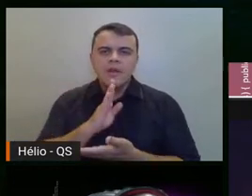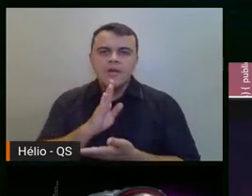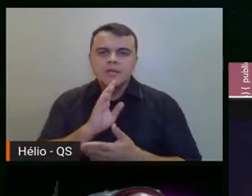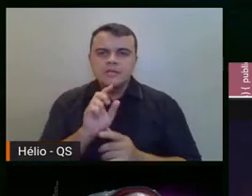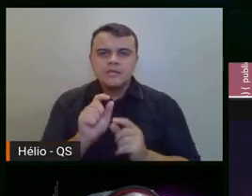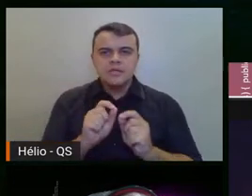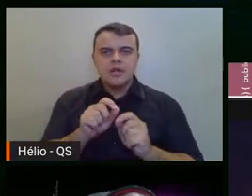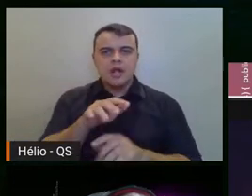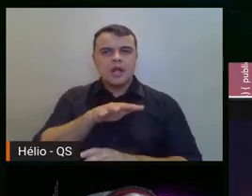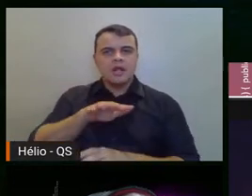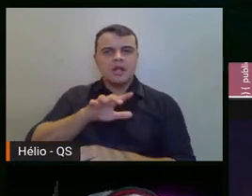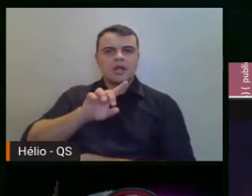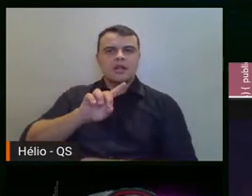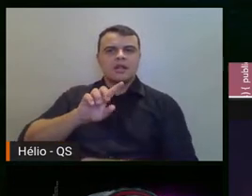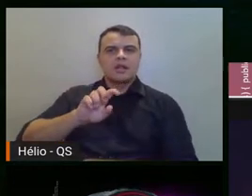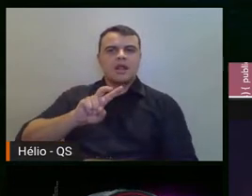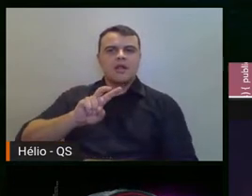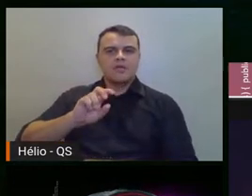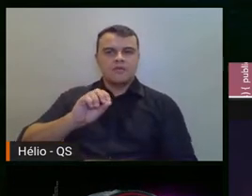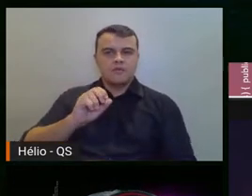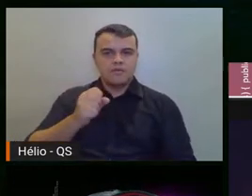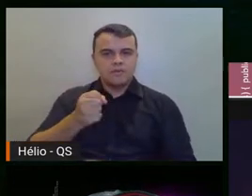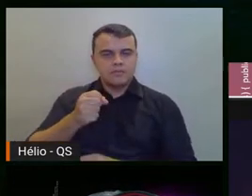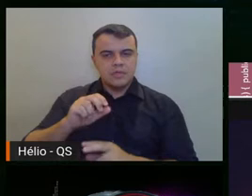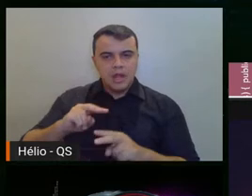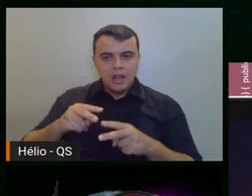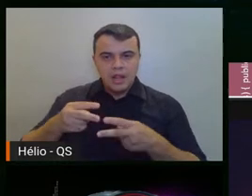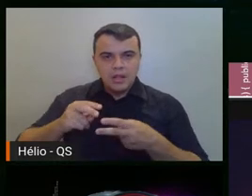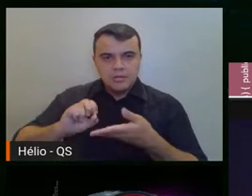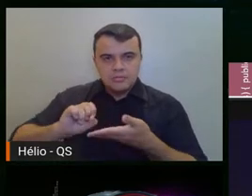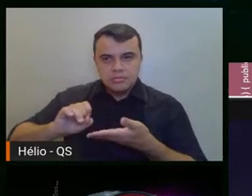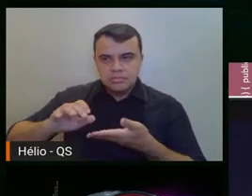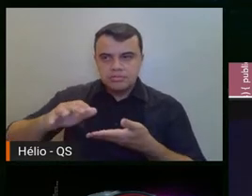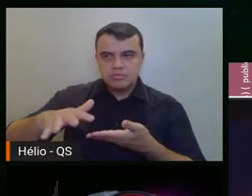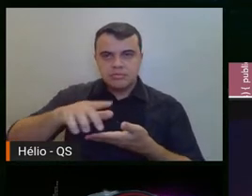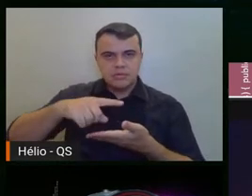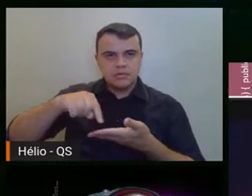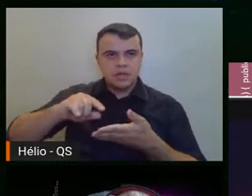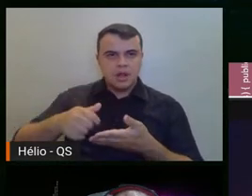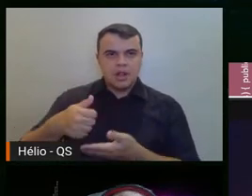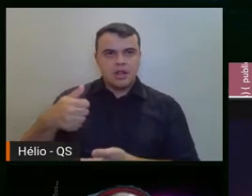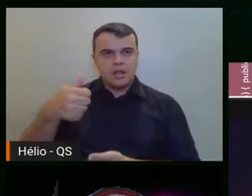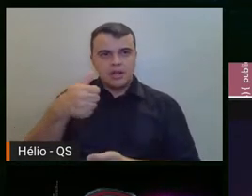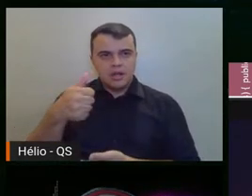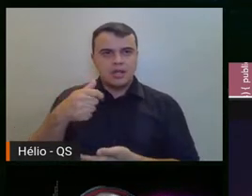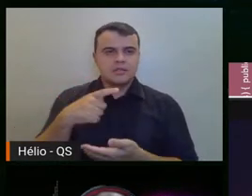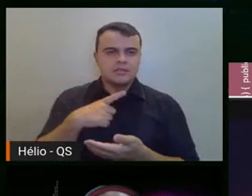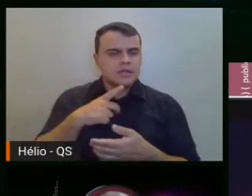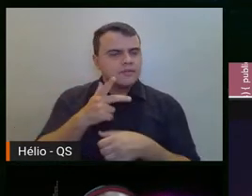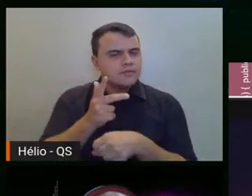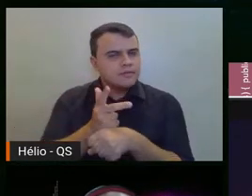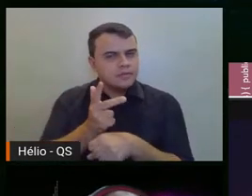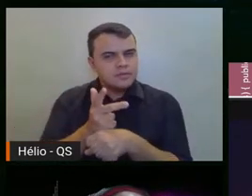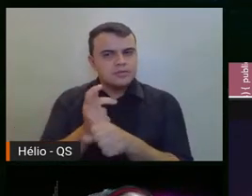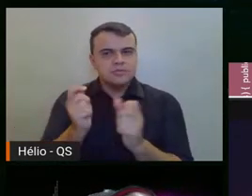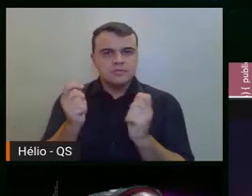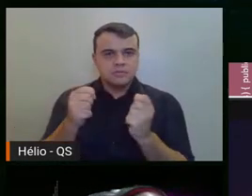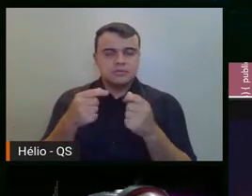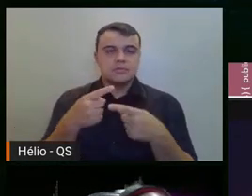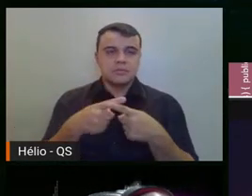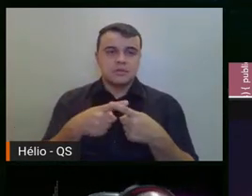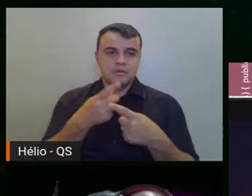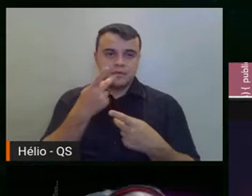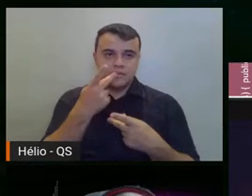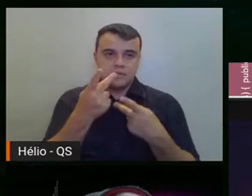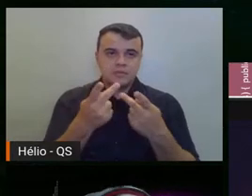sobre essa área de devops Compartilha esse link aí com o pessoal dá o like aí pode compartilhar o vídeo com a galera que a gente vai estar